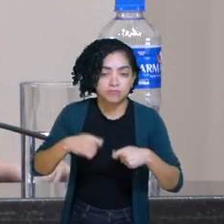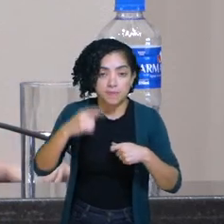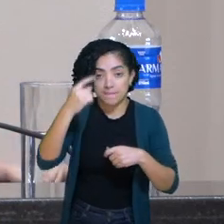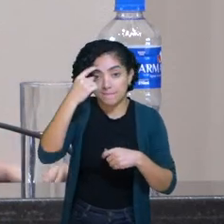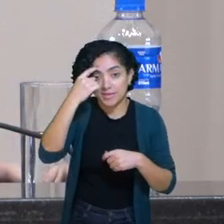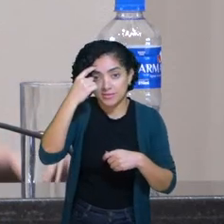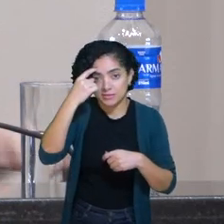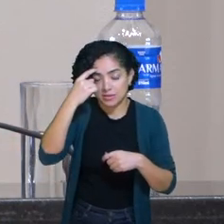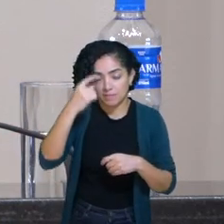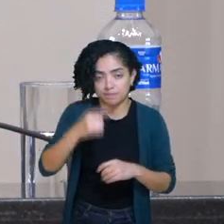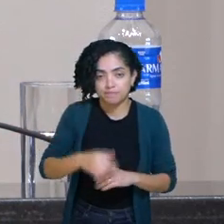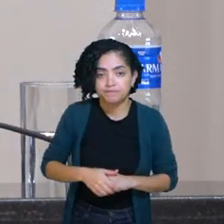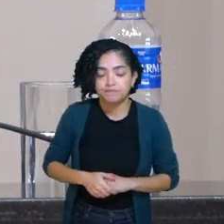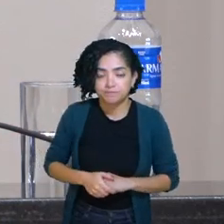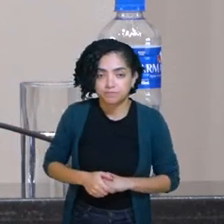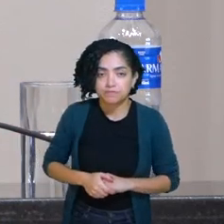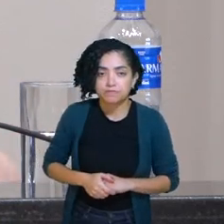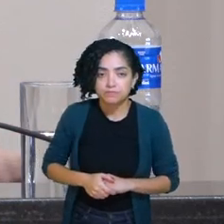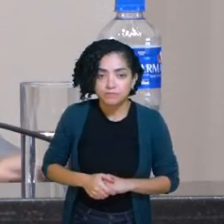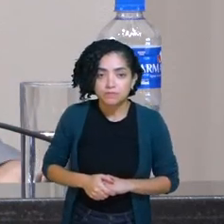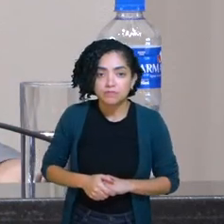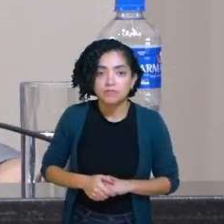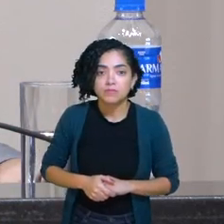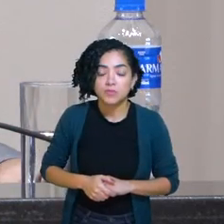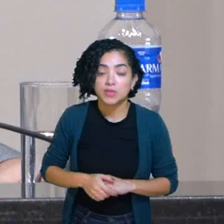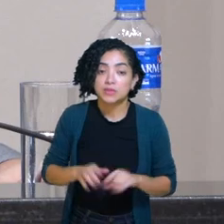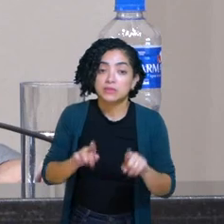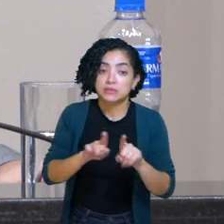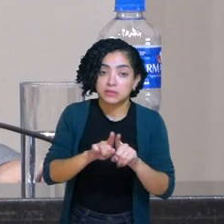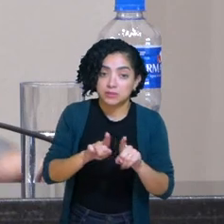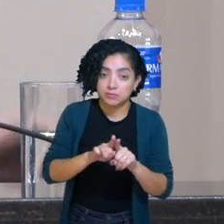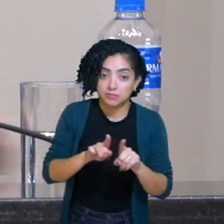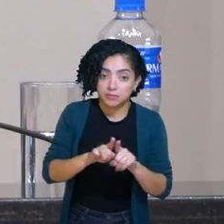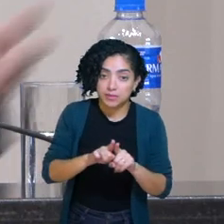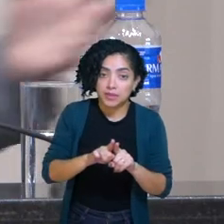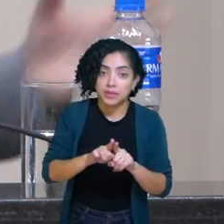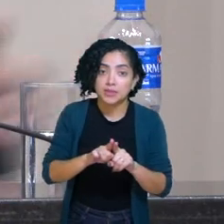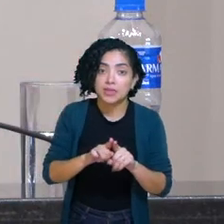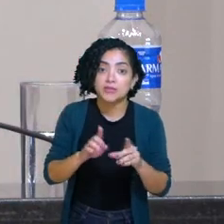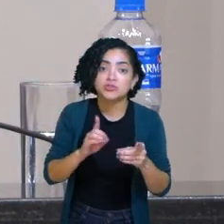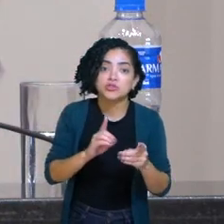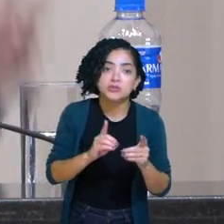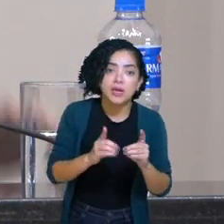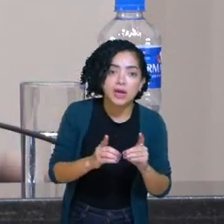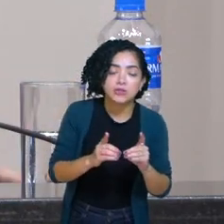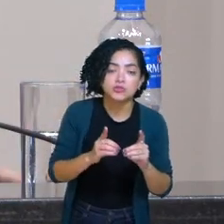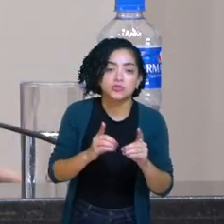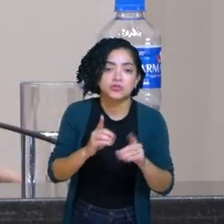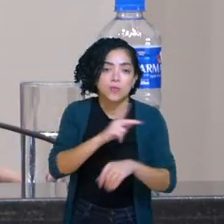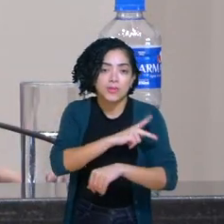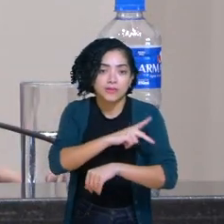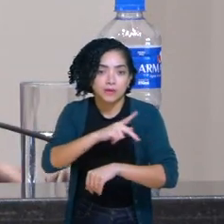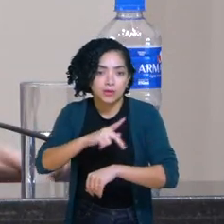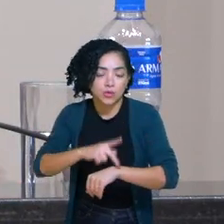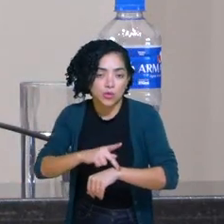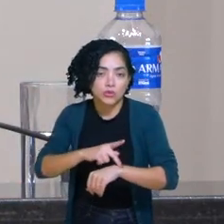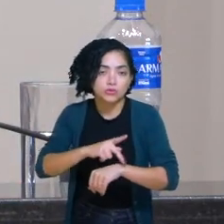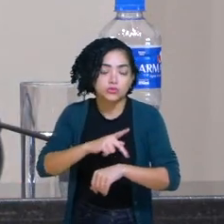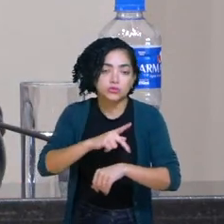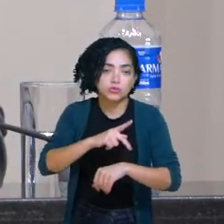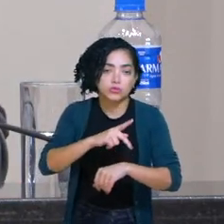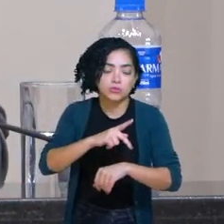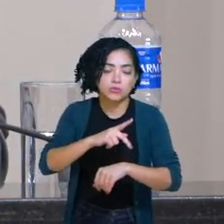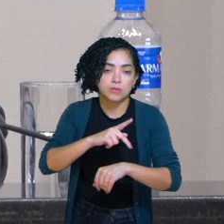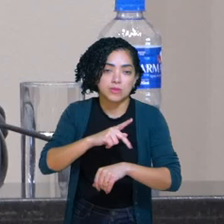considerar né o aspecto didático pedagógico né ou seja os saberes da docência né que temos aí eh uma um